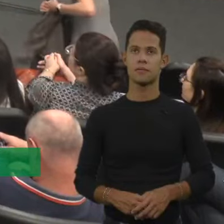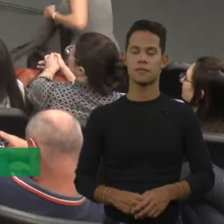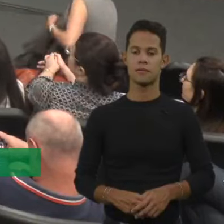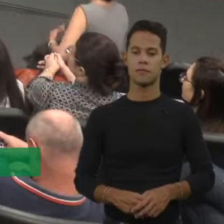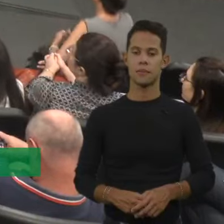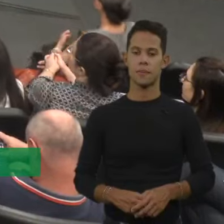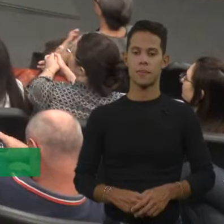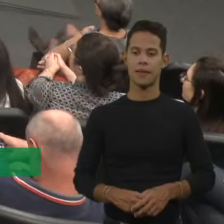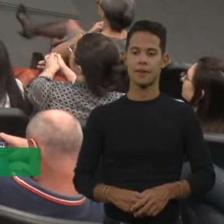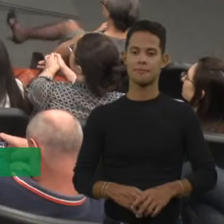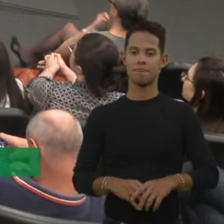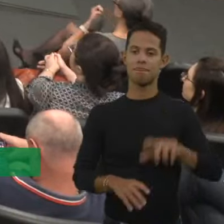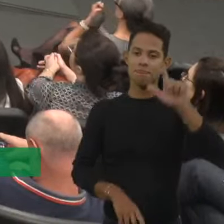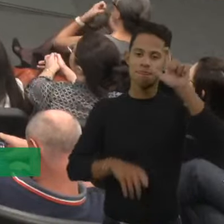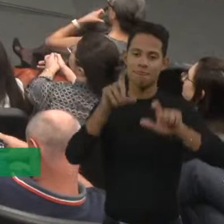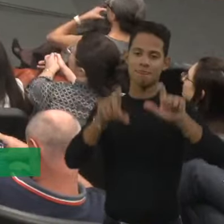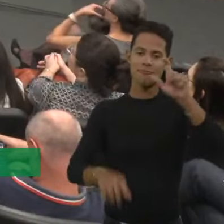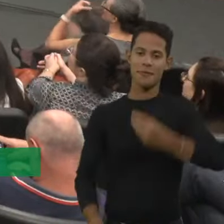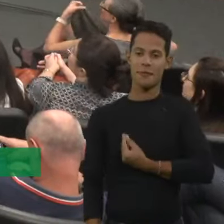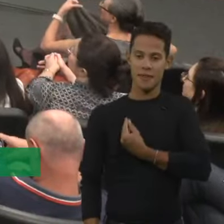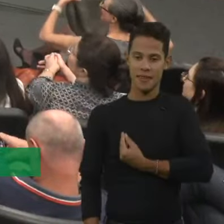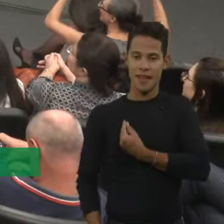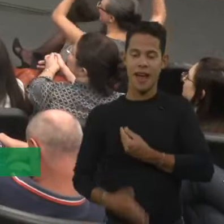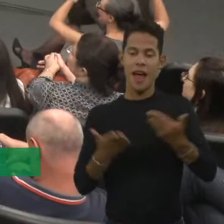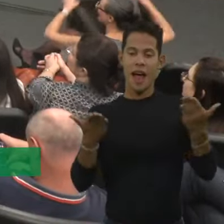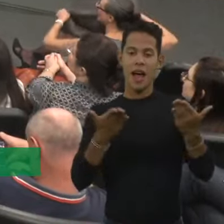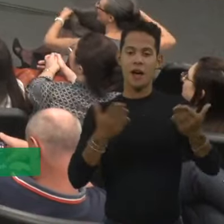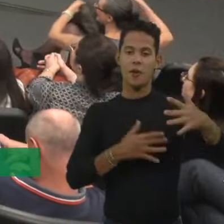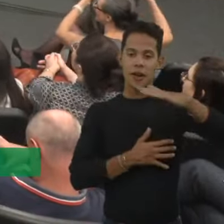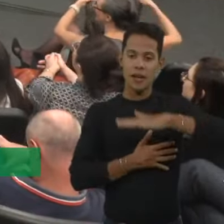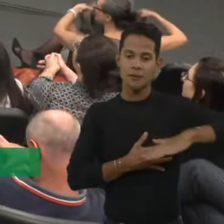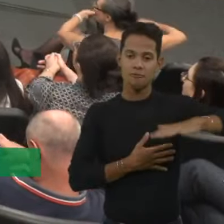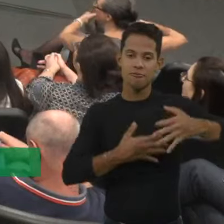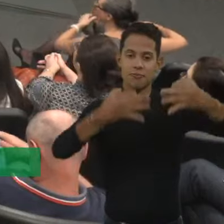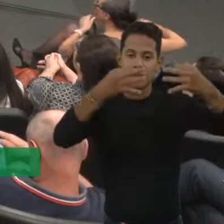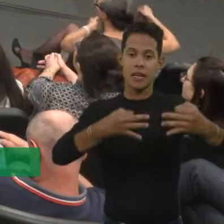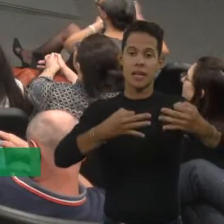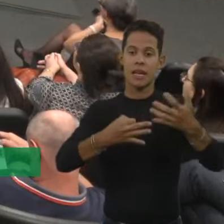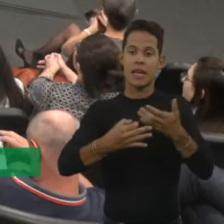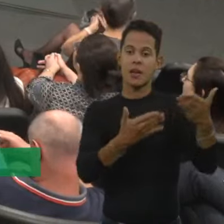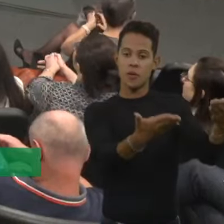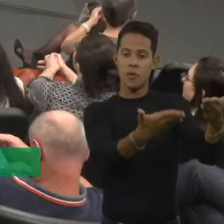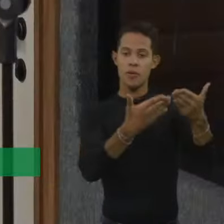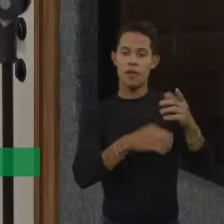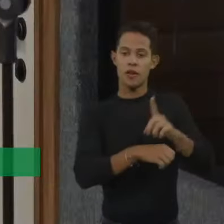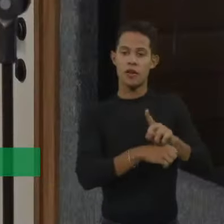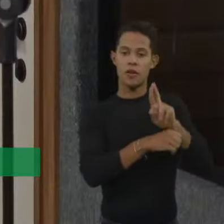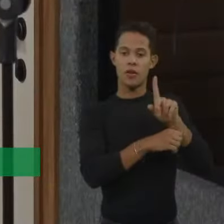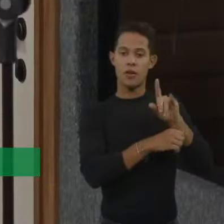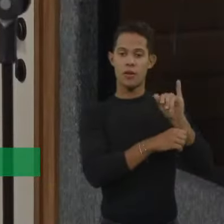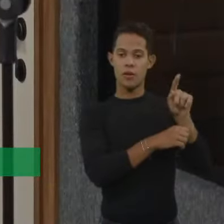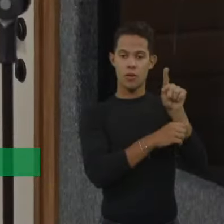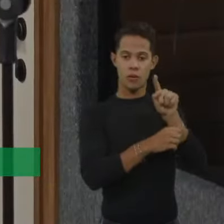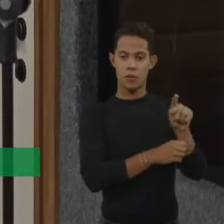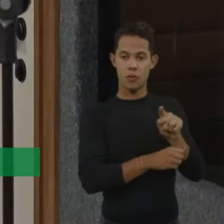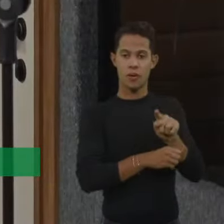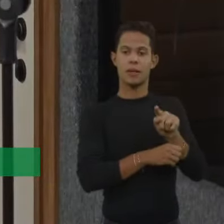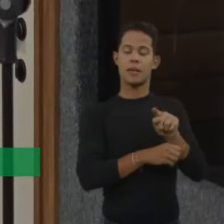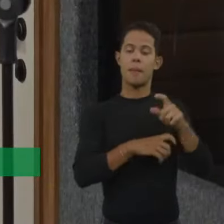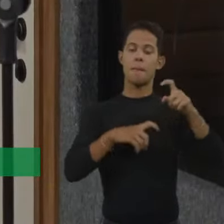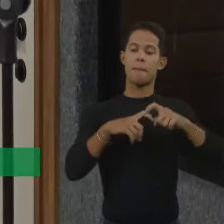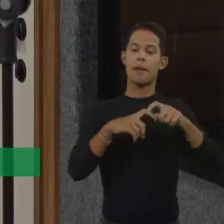Senhoras e senhores, agora de maneira correta, eu gostaria de convidar então o Dr. Genoir Simone, endocrinologista do Hospital Infantil Joana